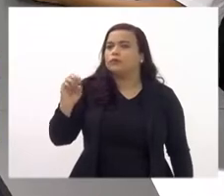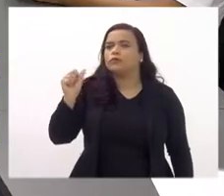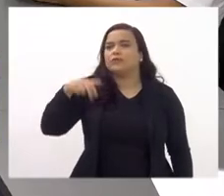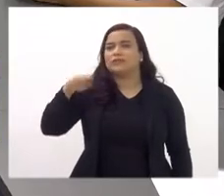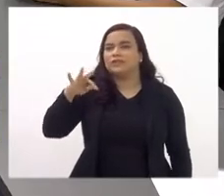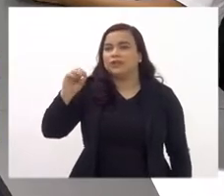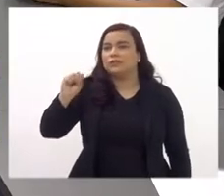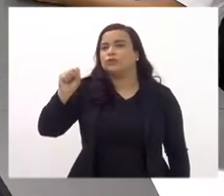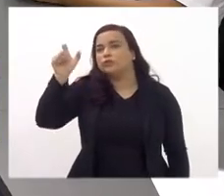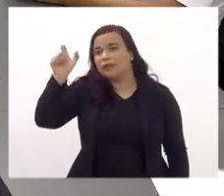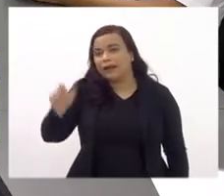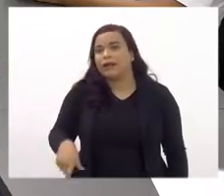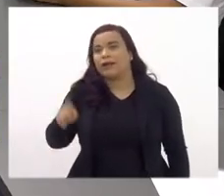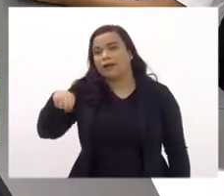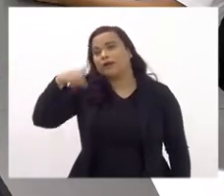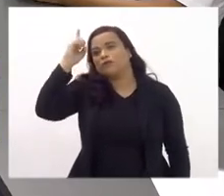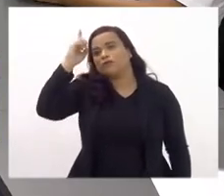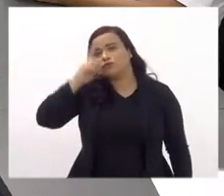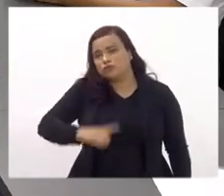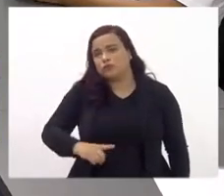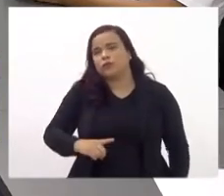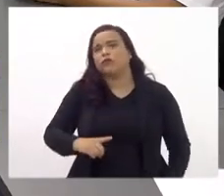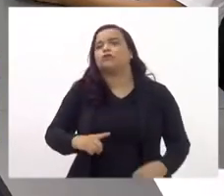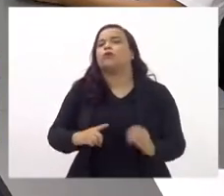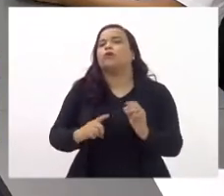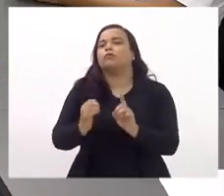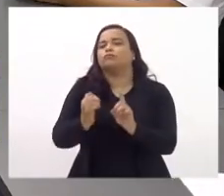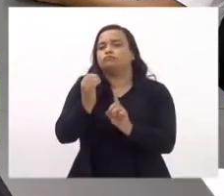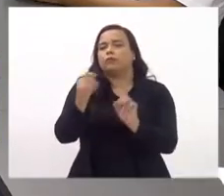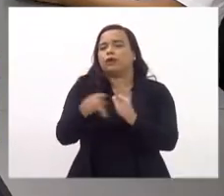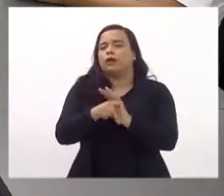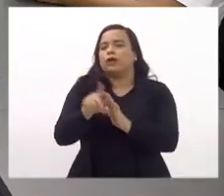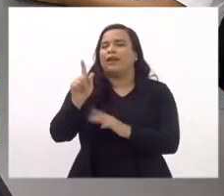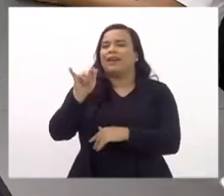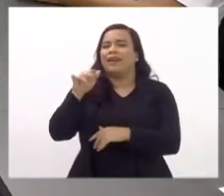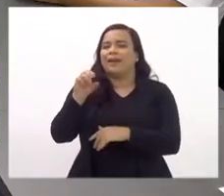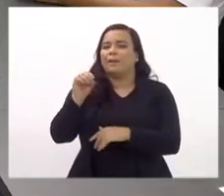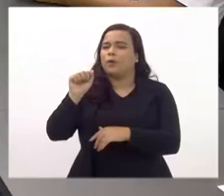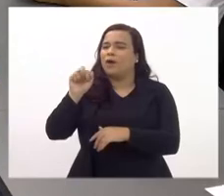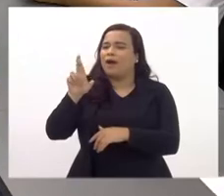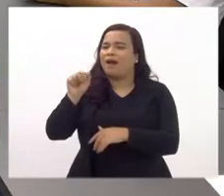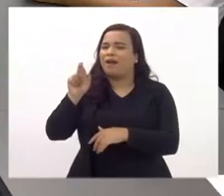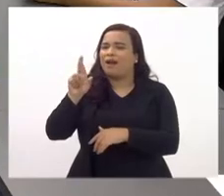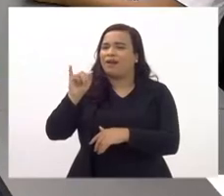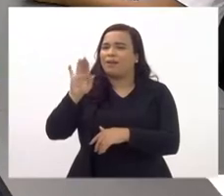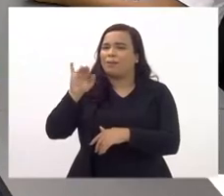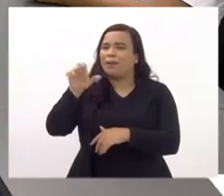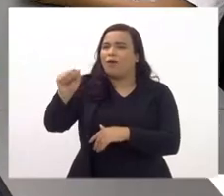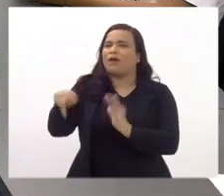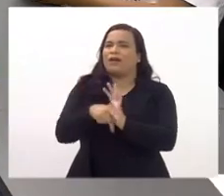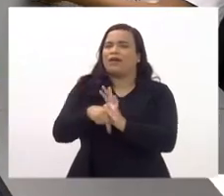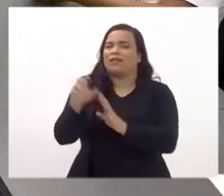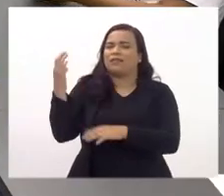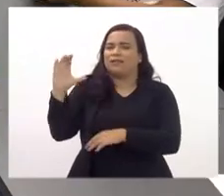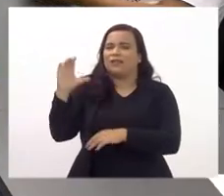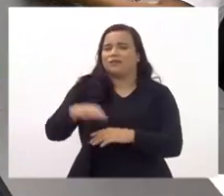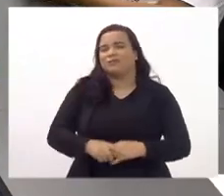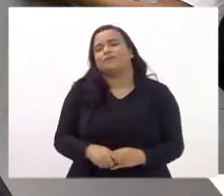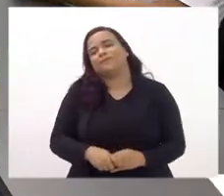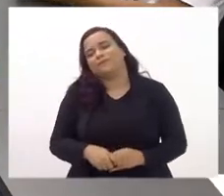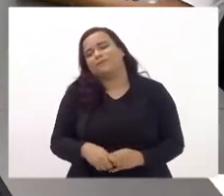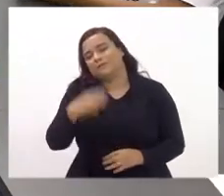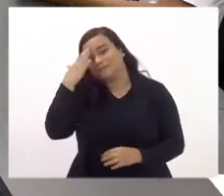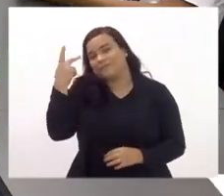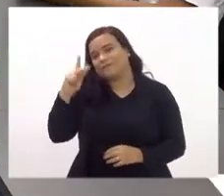Grêmio Arariboia, do IFRJ, Campus Niterói. Kaique, obrigado pela presença.